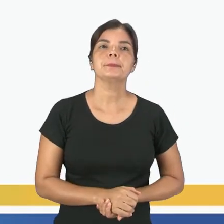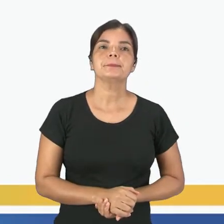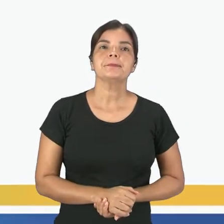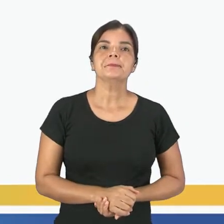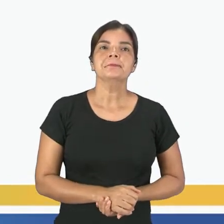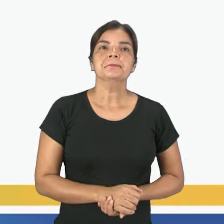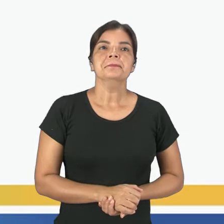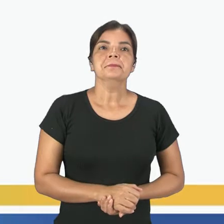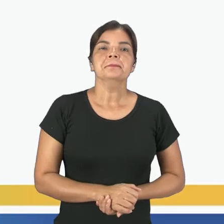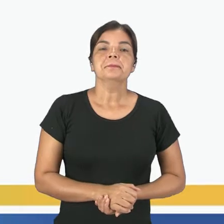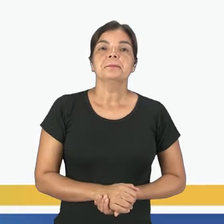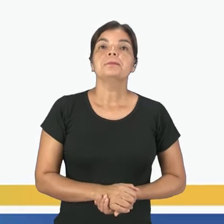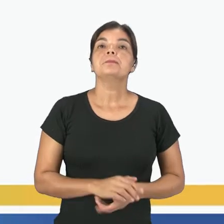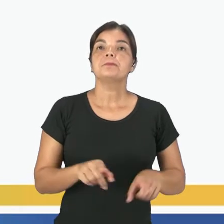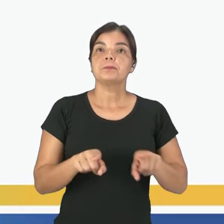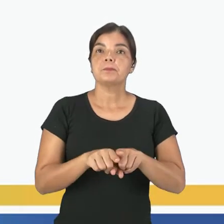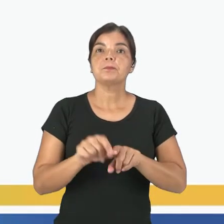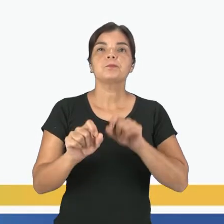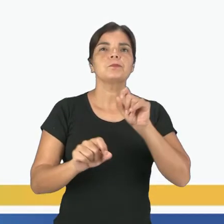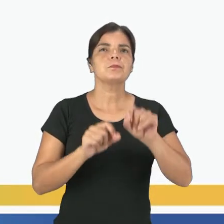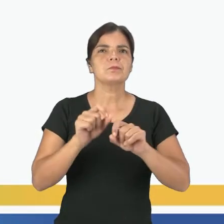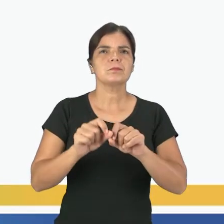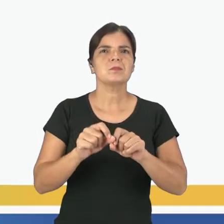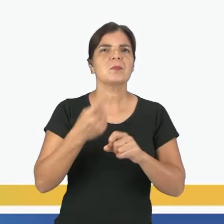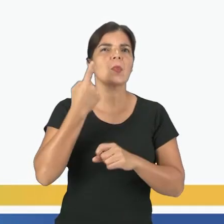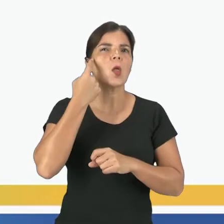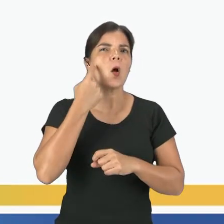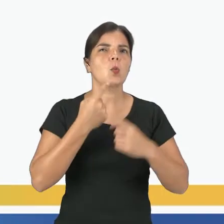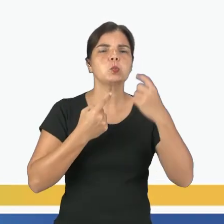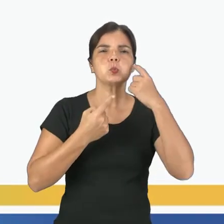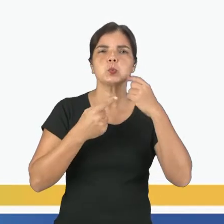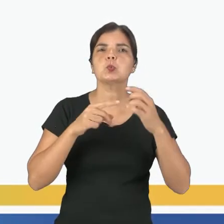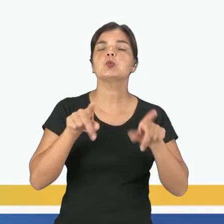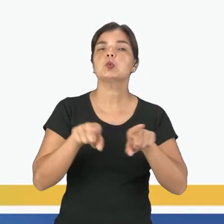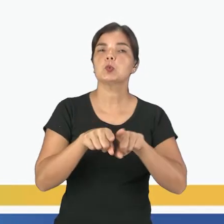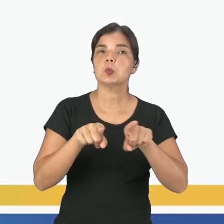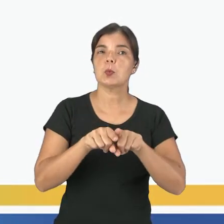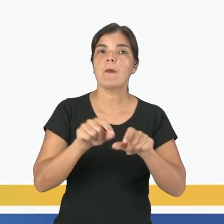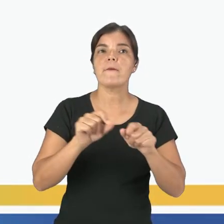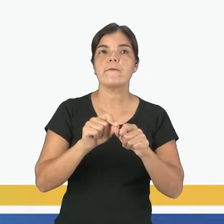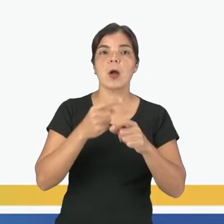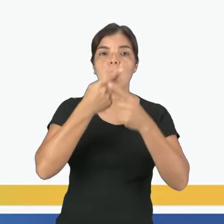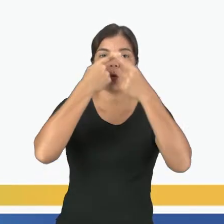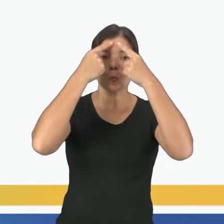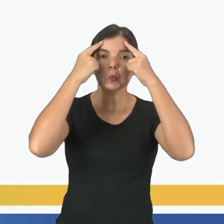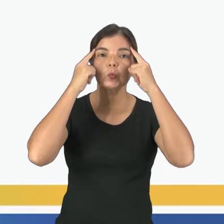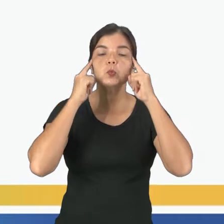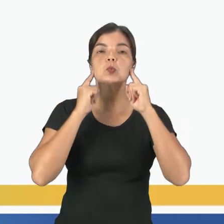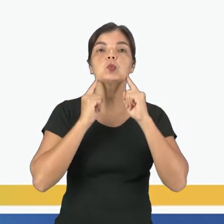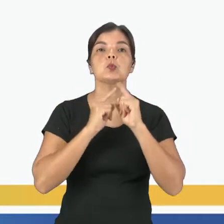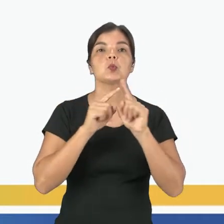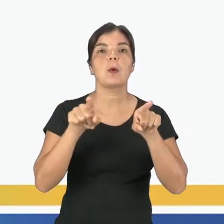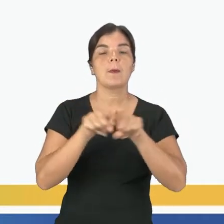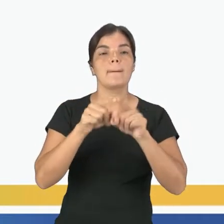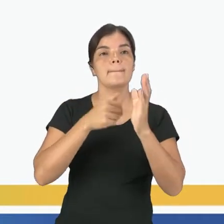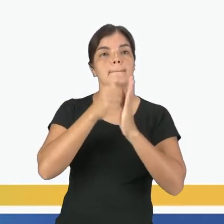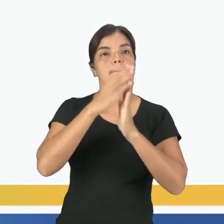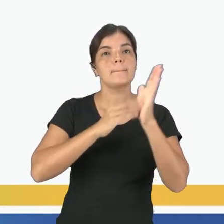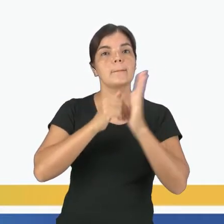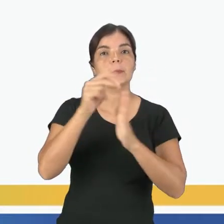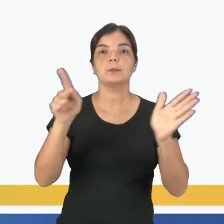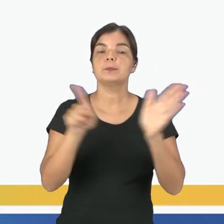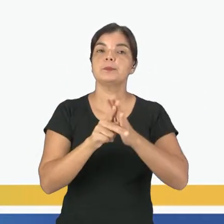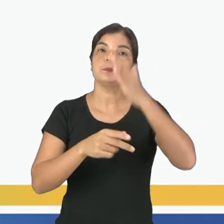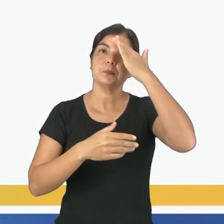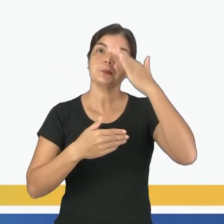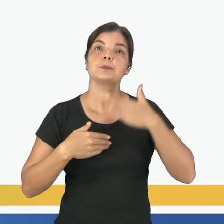tela. Essas escariações, gente, são cicatrizes que eles fazem no rosto, como se fosse uma pintura